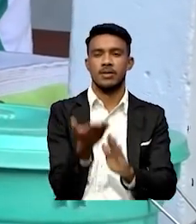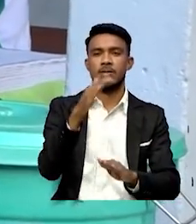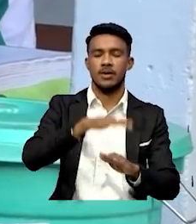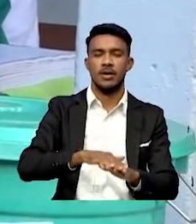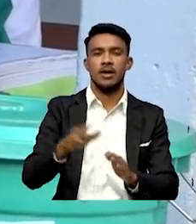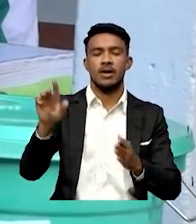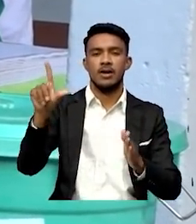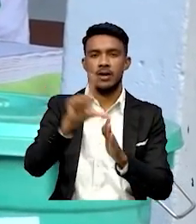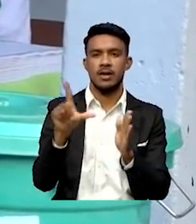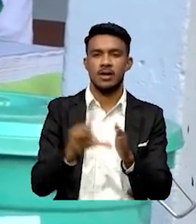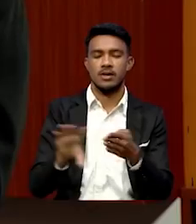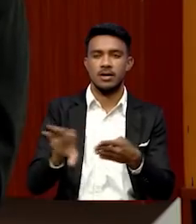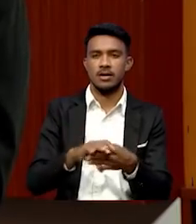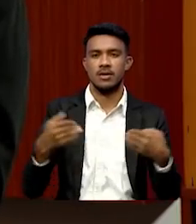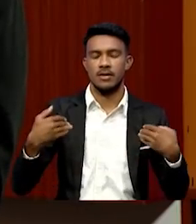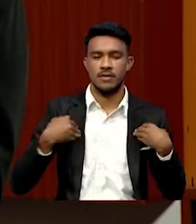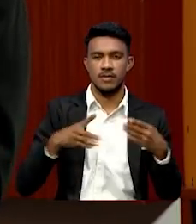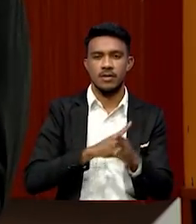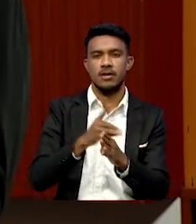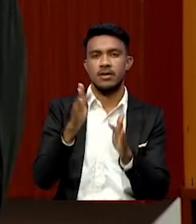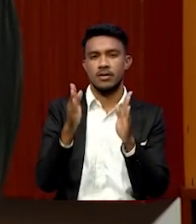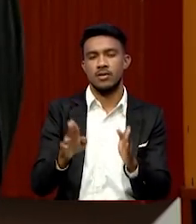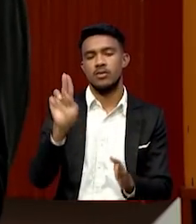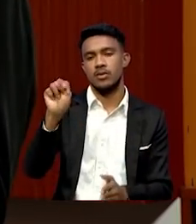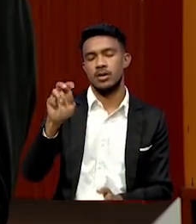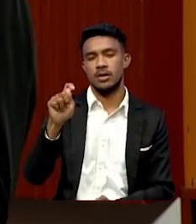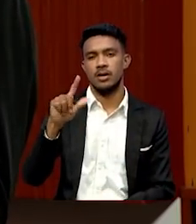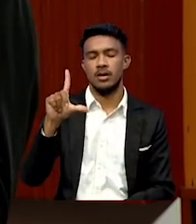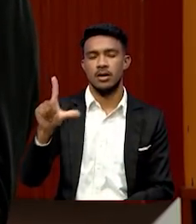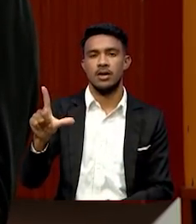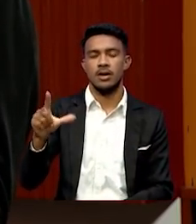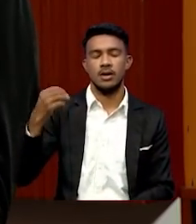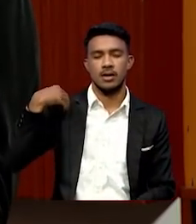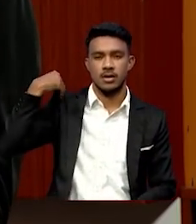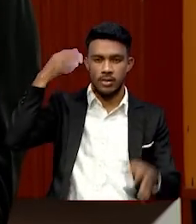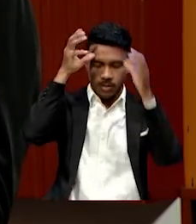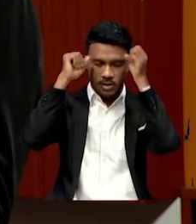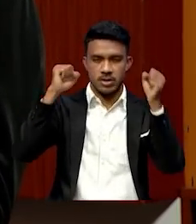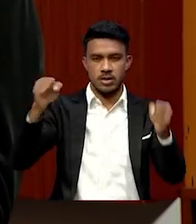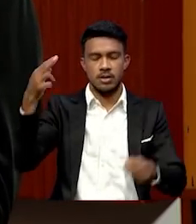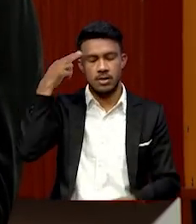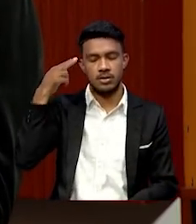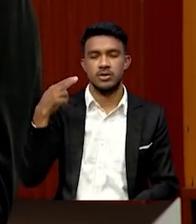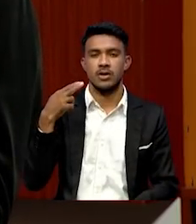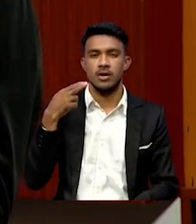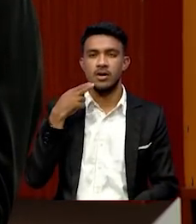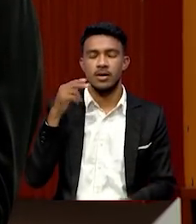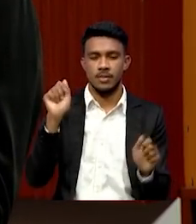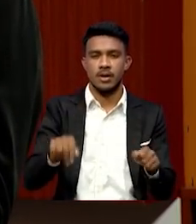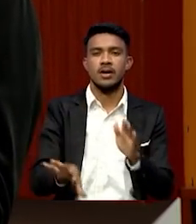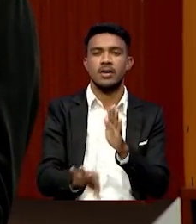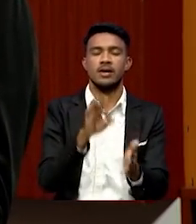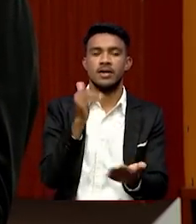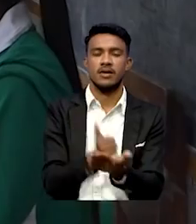observação, Rússia docente UNITL, G. Antônio da Costa Catac, candidato presidente José Manuel Ramos Horta, belhetam votos